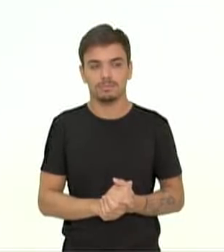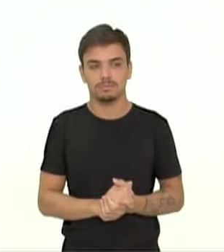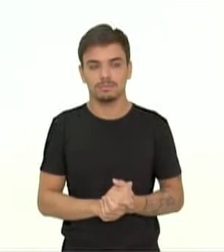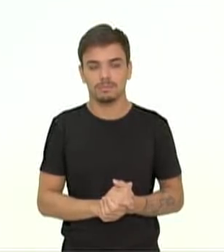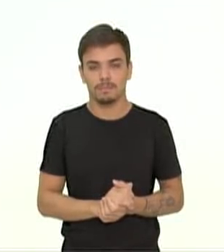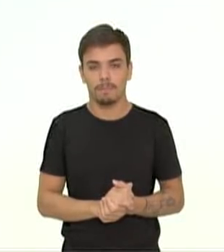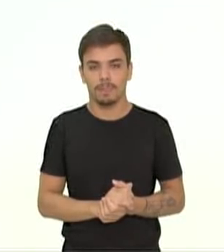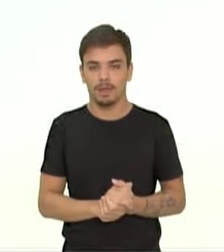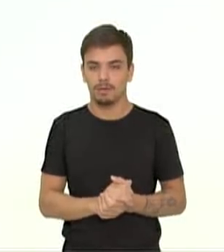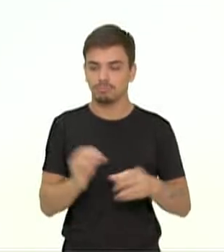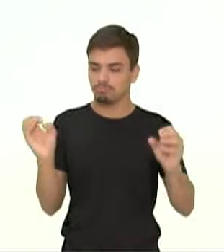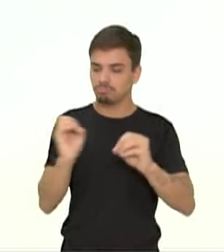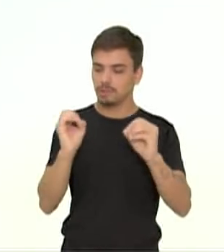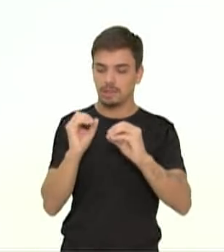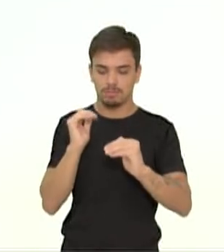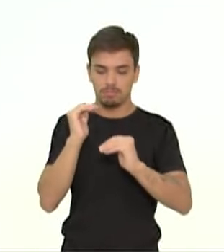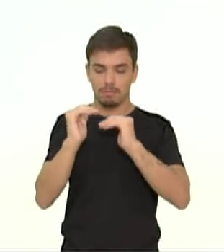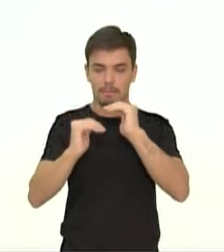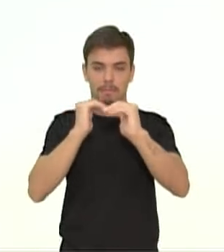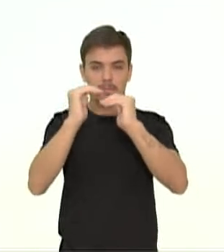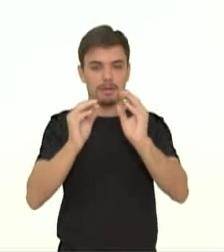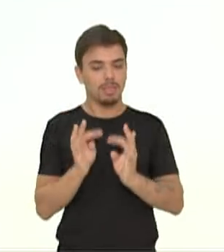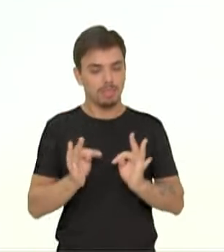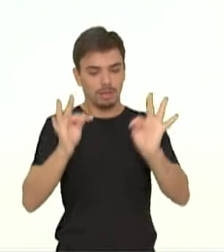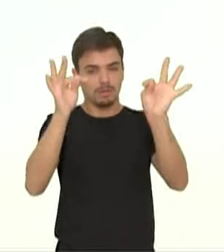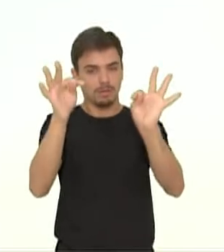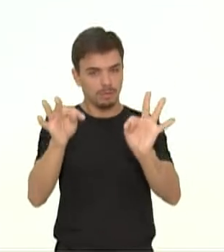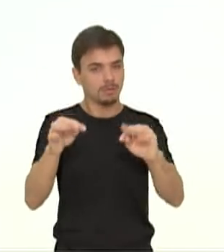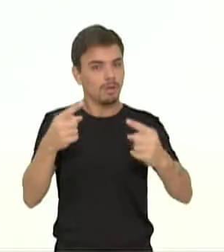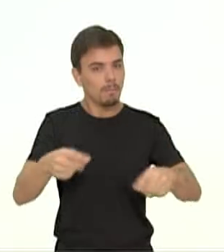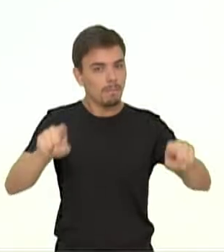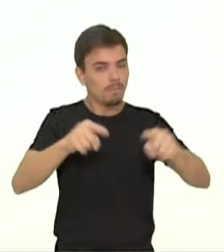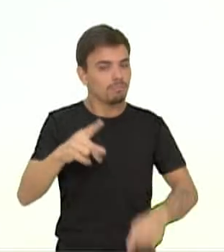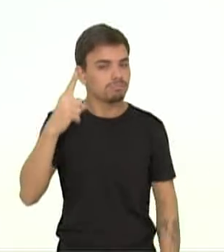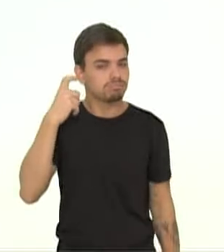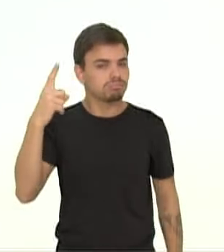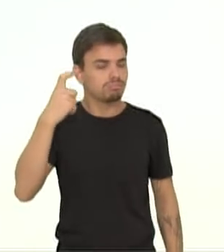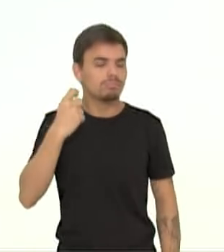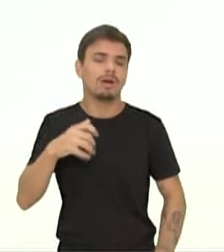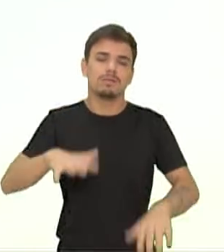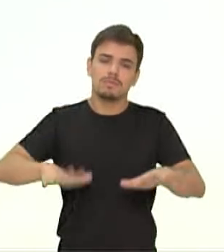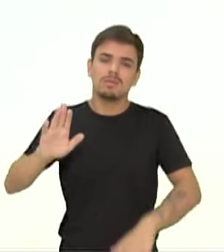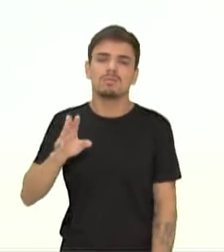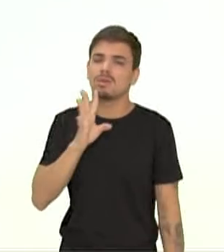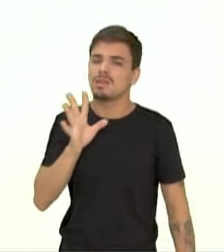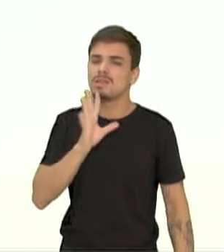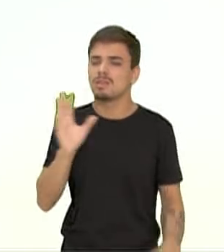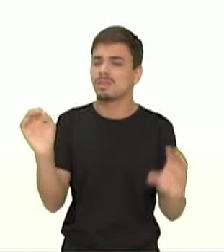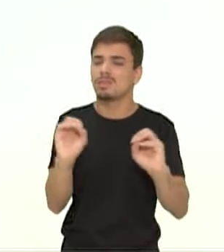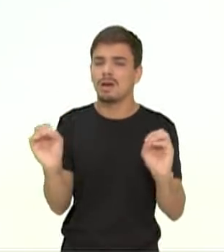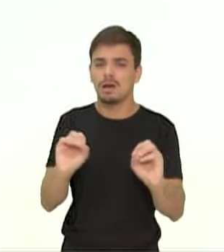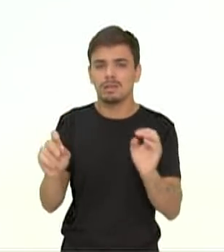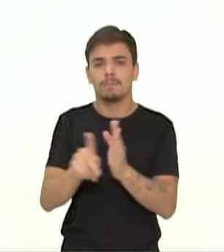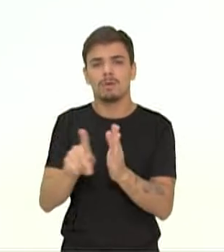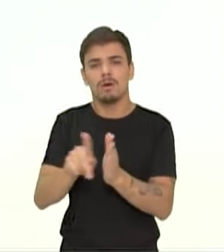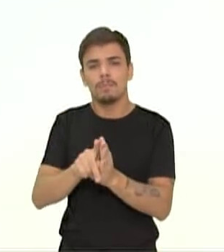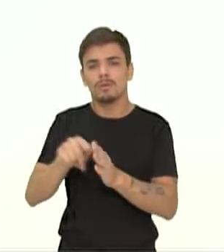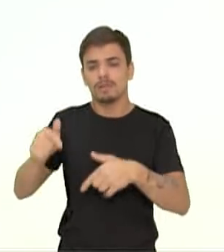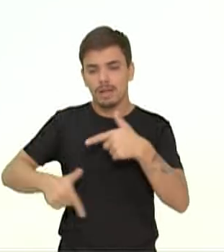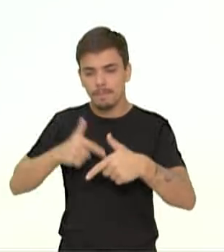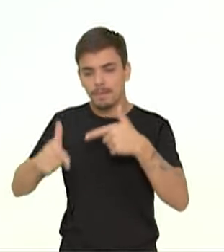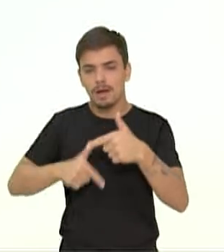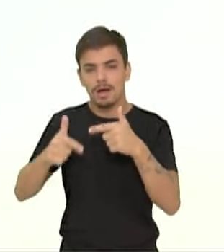Sem os avanços tecnológicos sonoros, talvez nem chegássemos a conhecer o trabalho musical de músicos